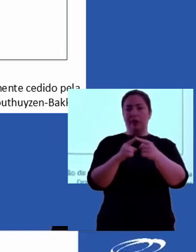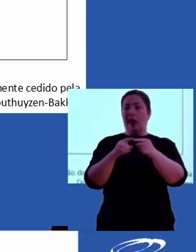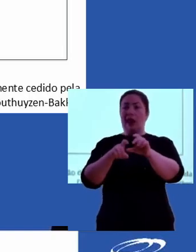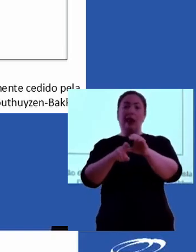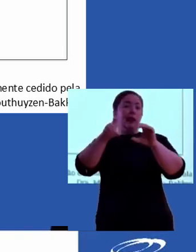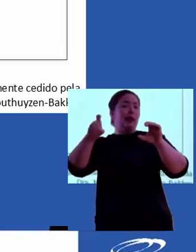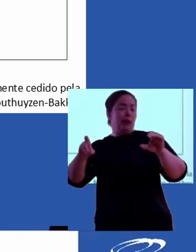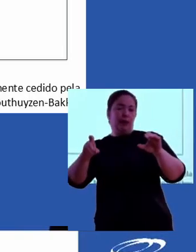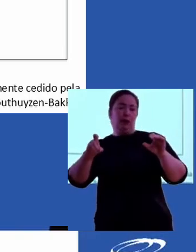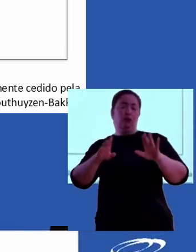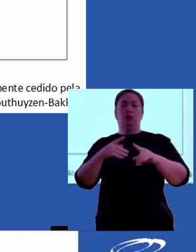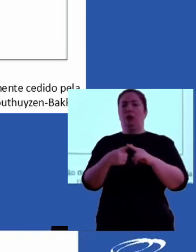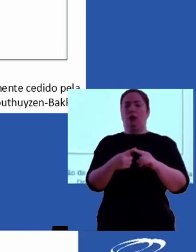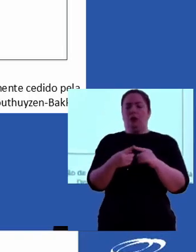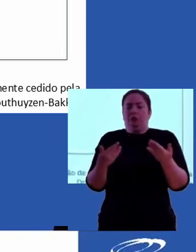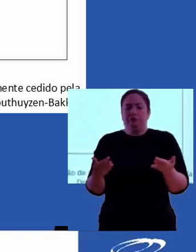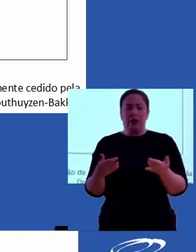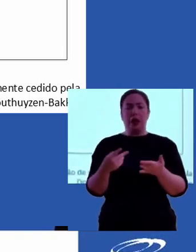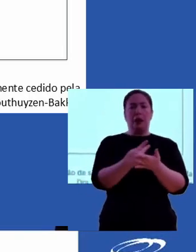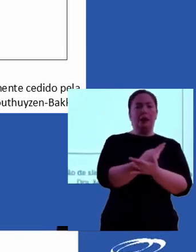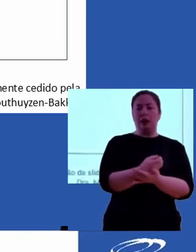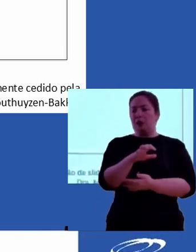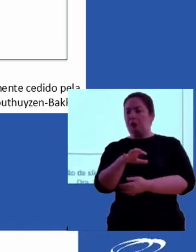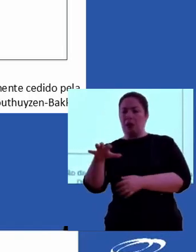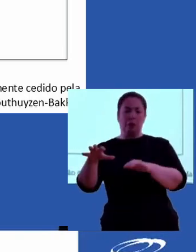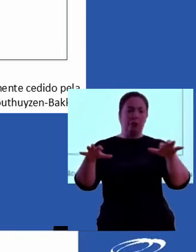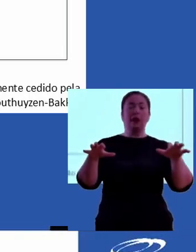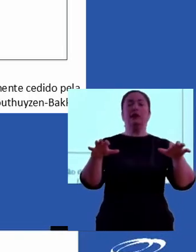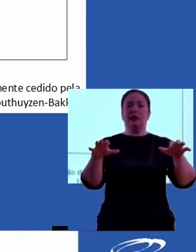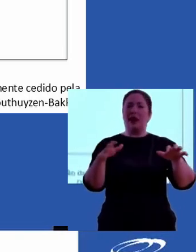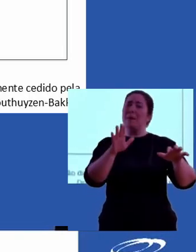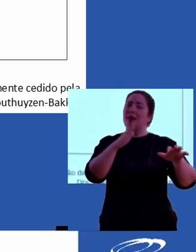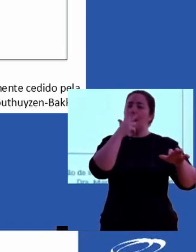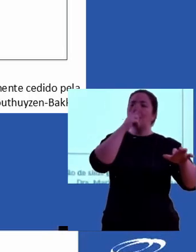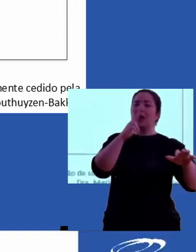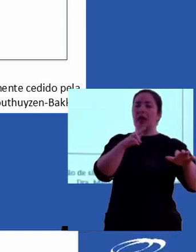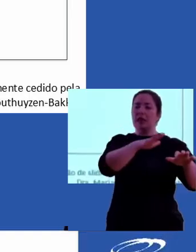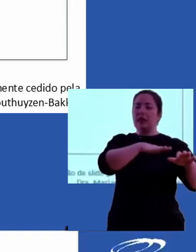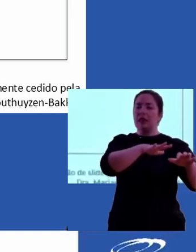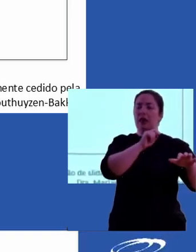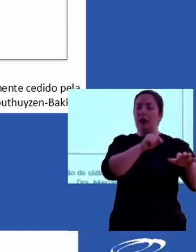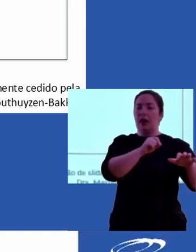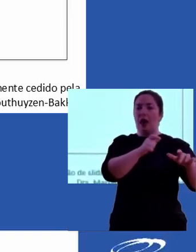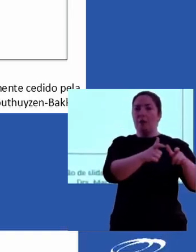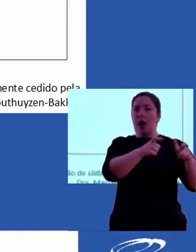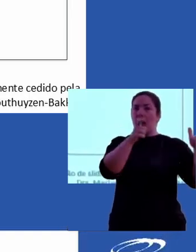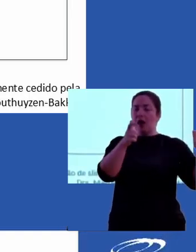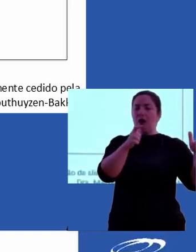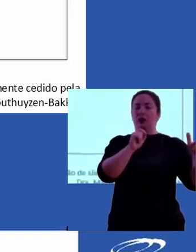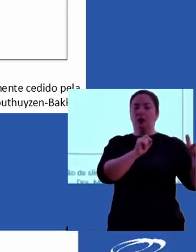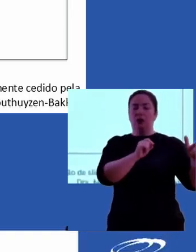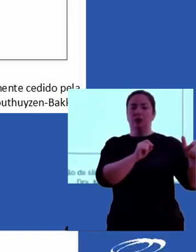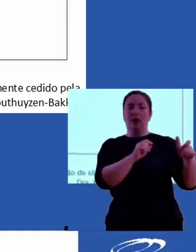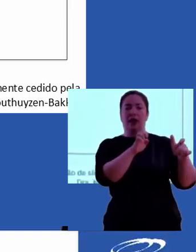que isoladamente fazem o diagnóstico de infecção, e é muito parecido com os critérios maiores do